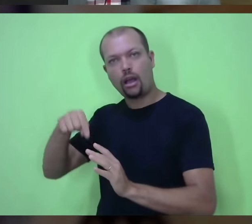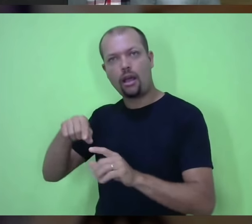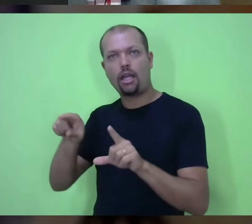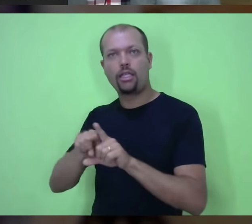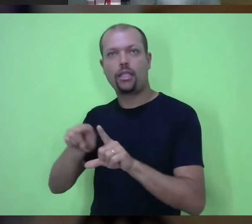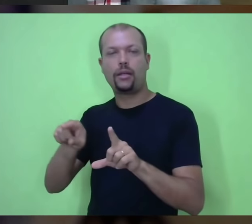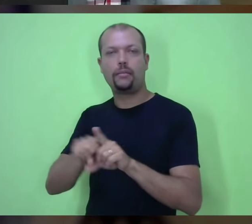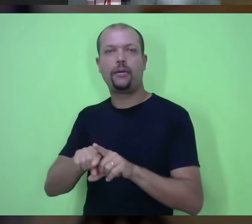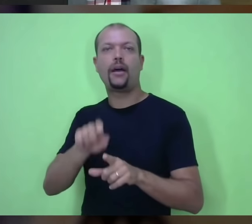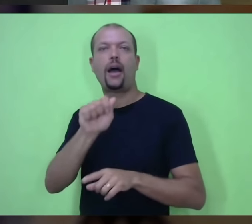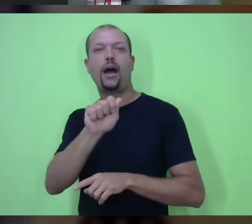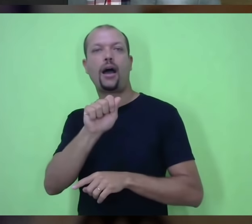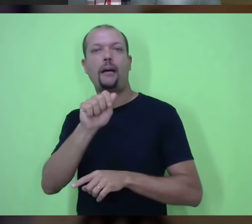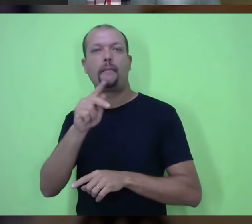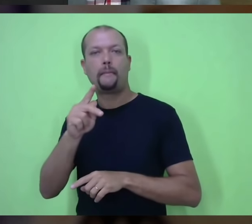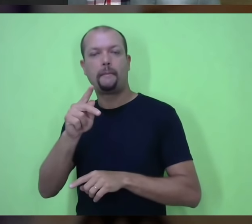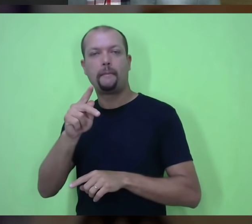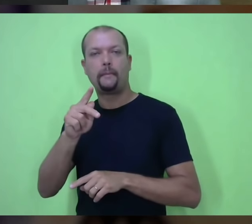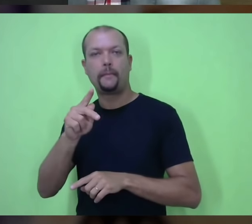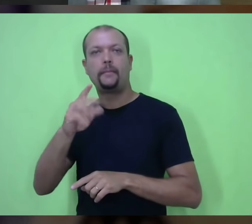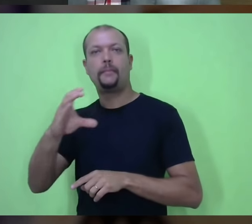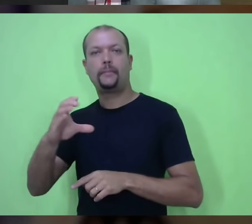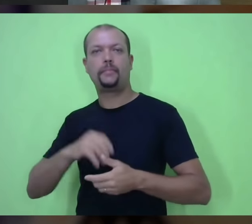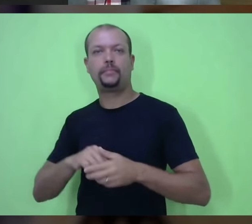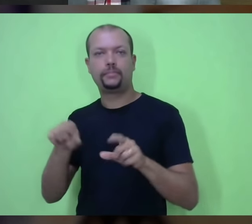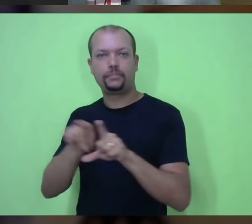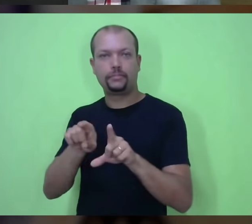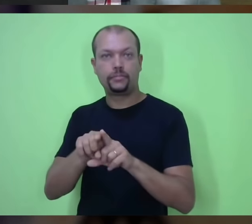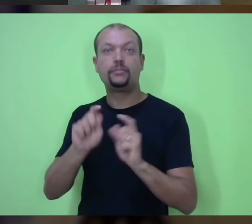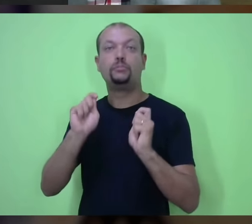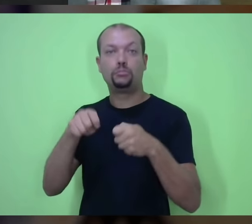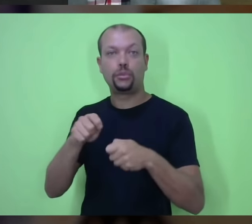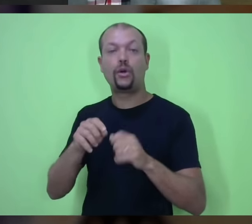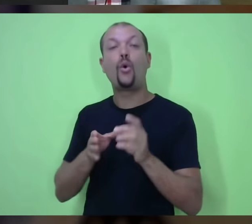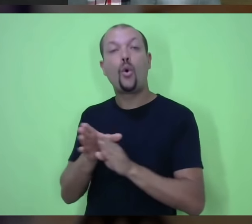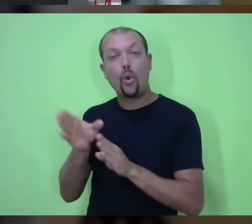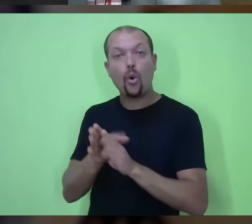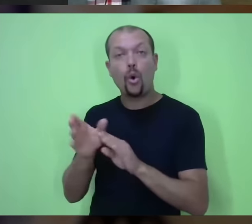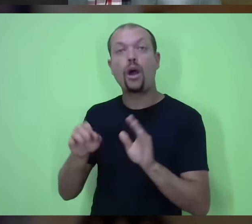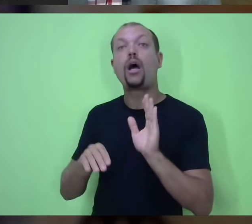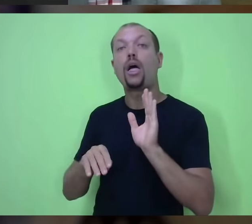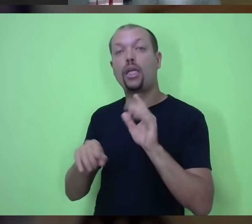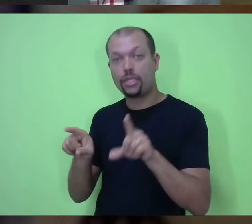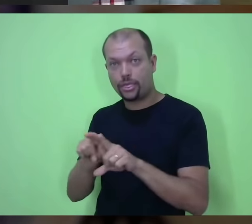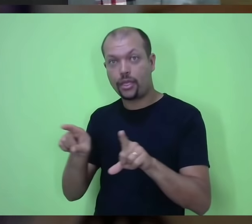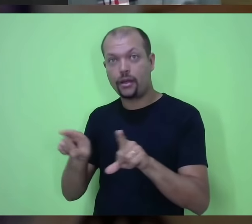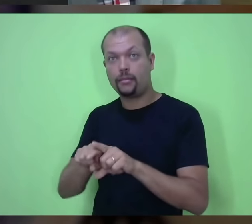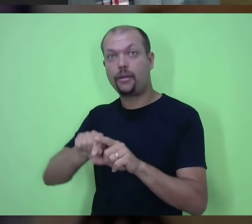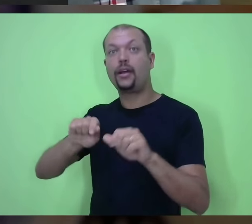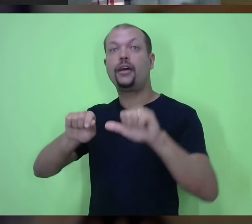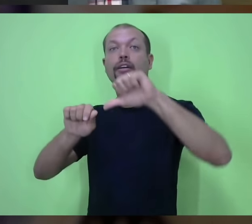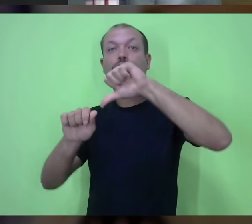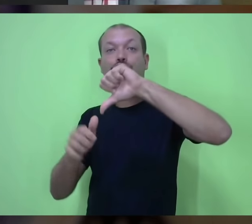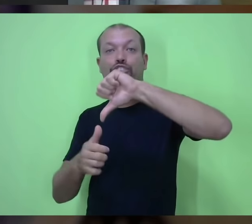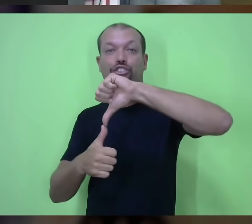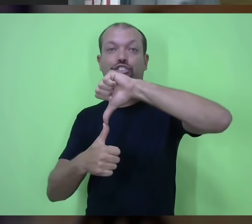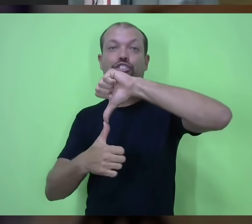Associação Paulista Central, na região da União Central Brasileira, e também ali como conselheiro voluntário na Divisão Sul-Americana,